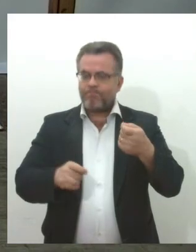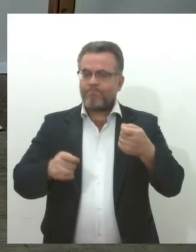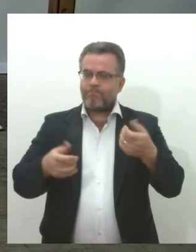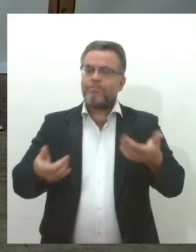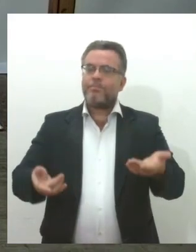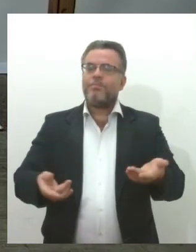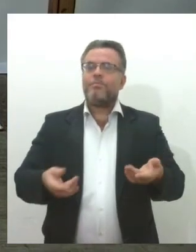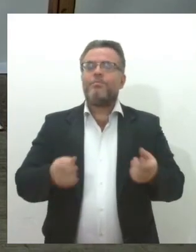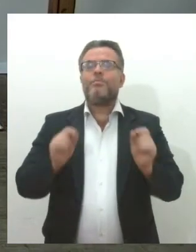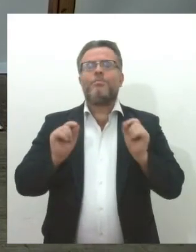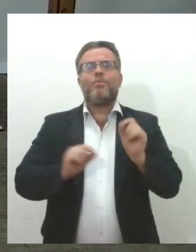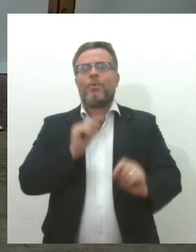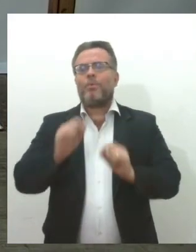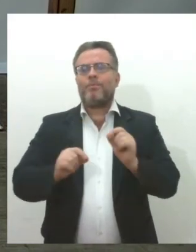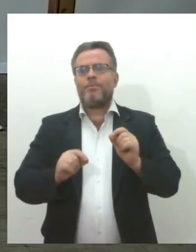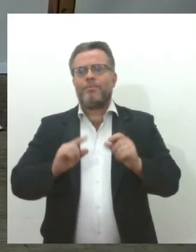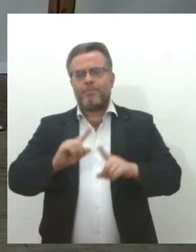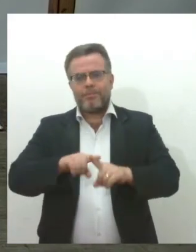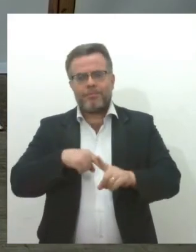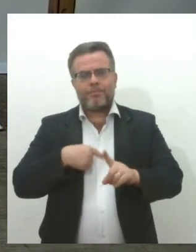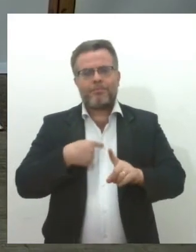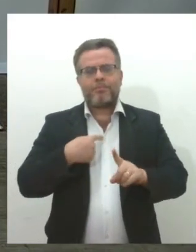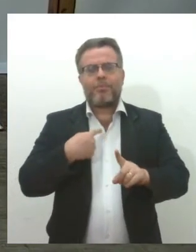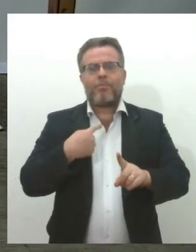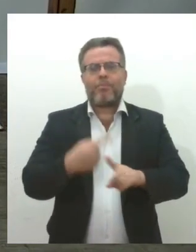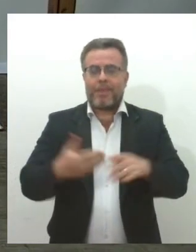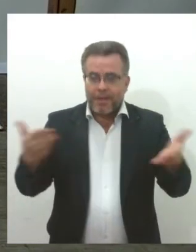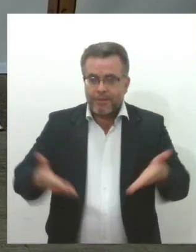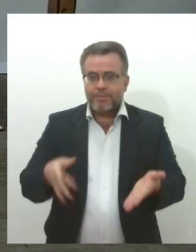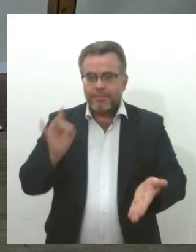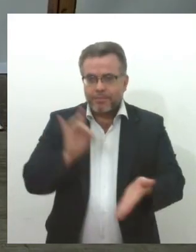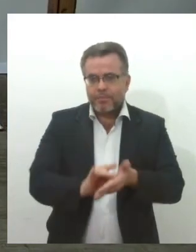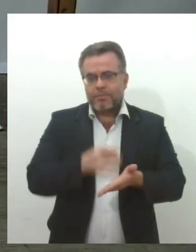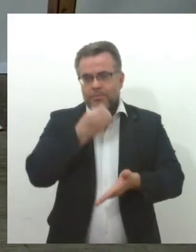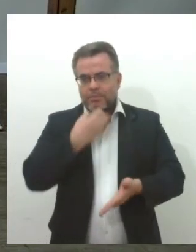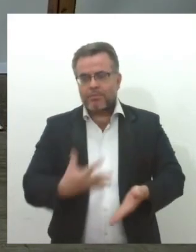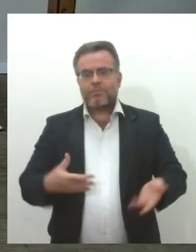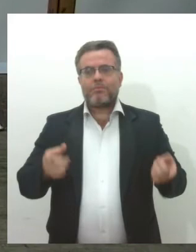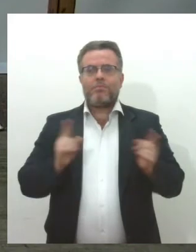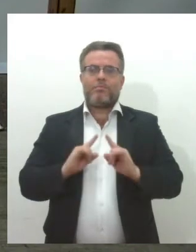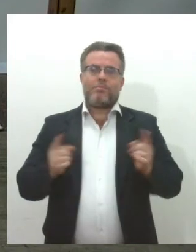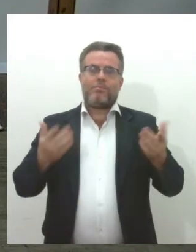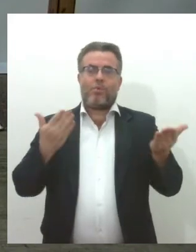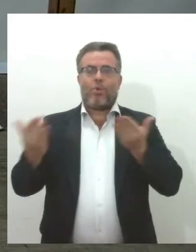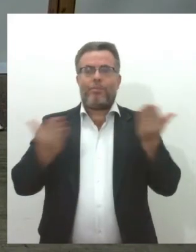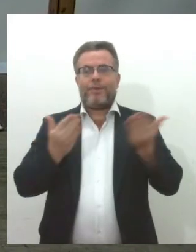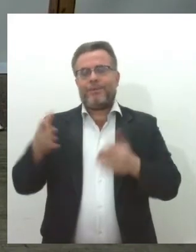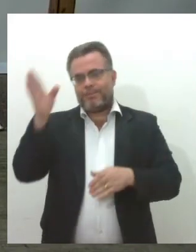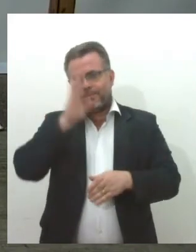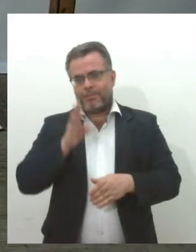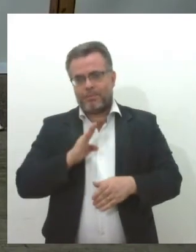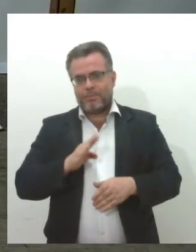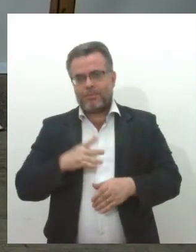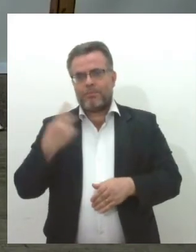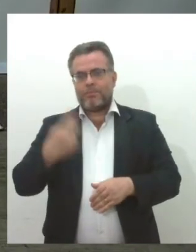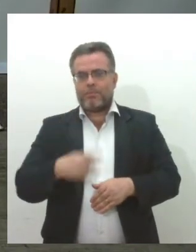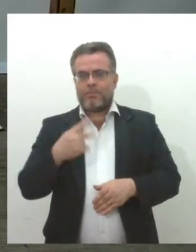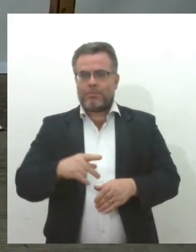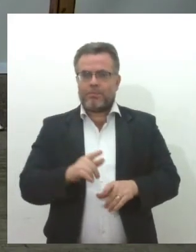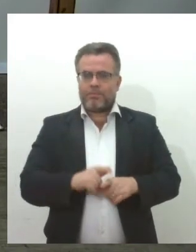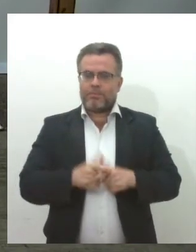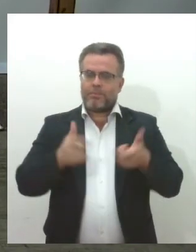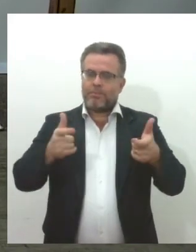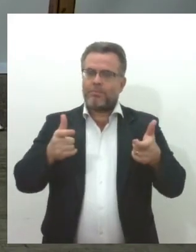presença que vem crescendo mais que ainda não é satisfatória se comparada à população brasileira que as mulheres são mais da metade